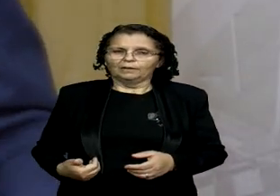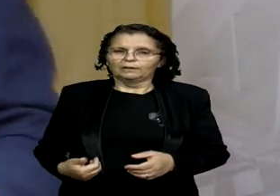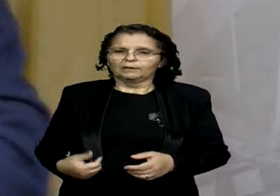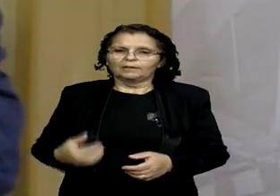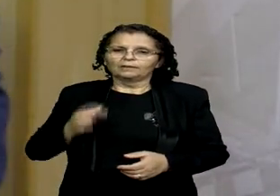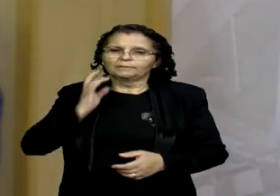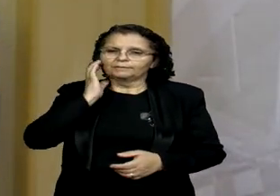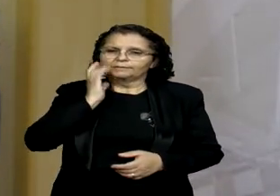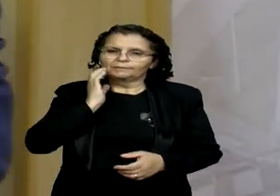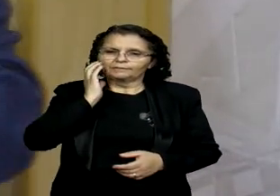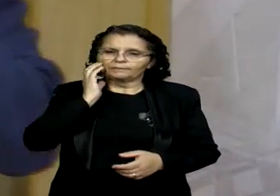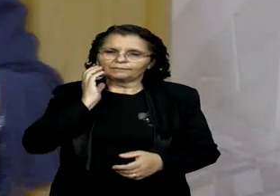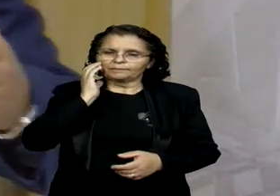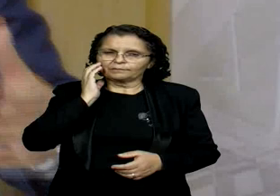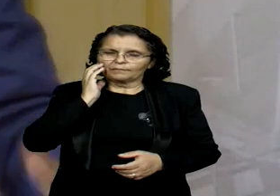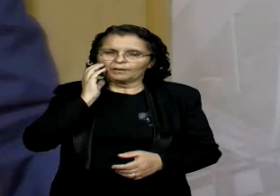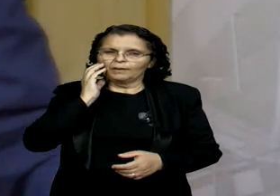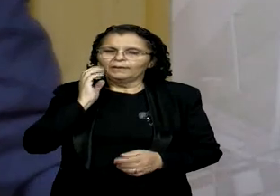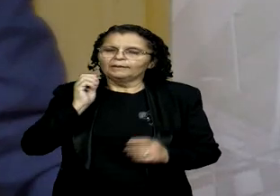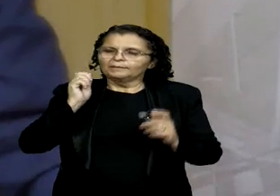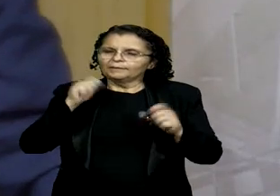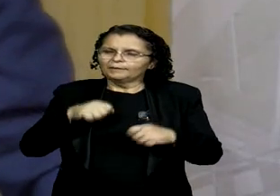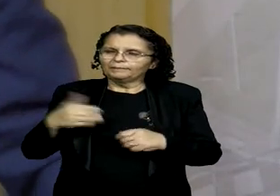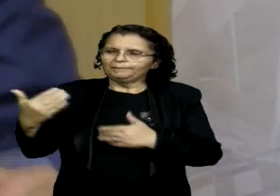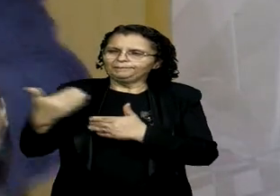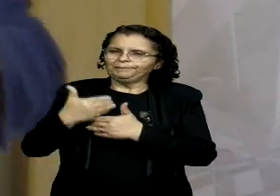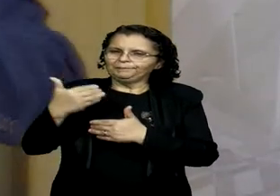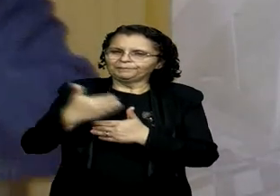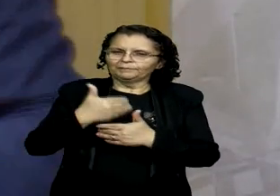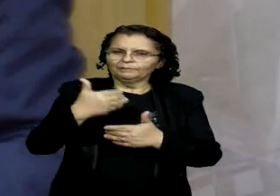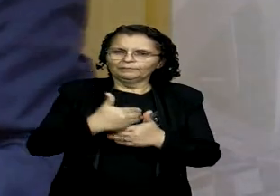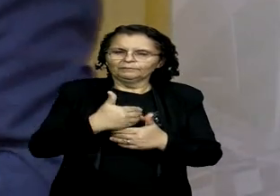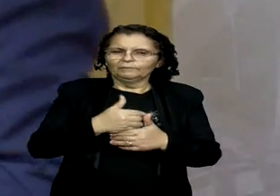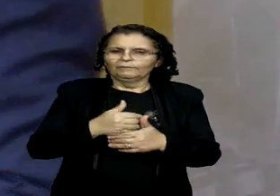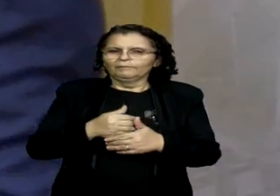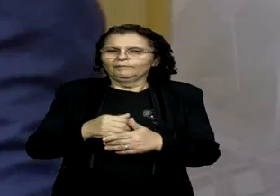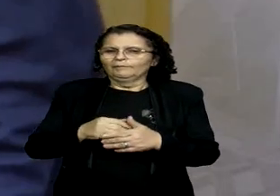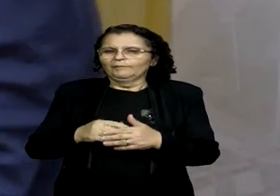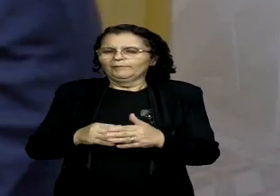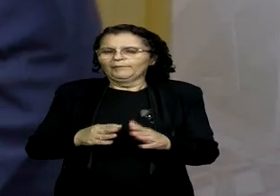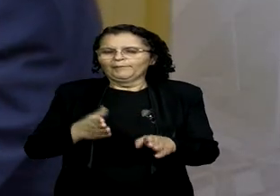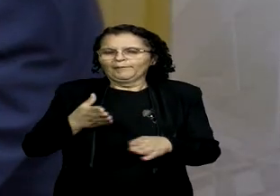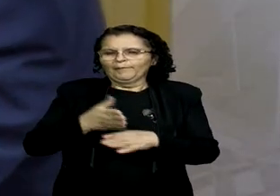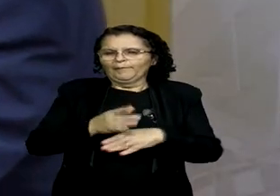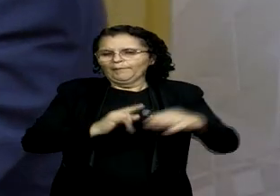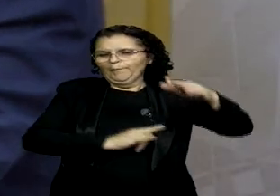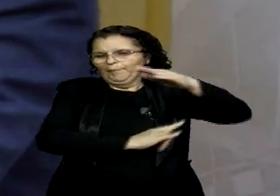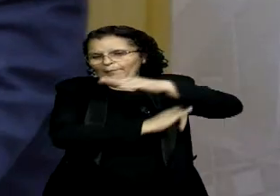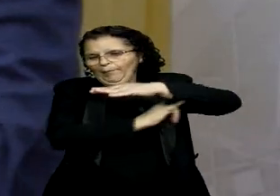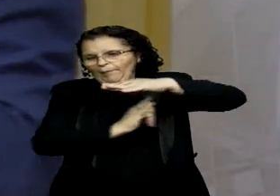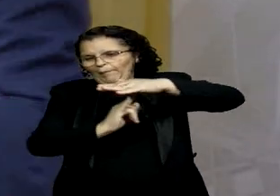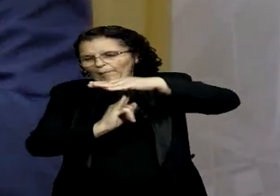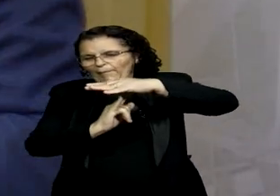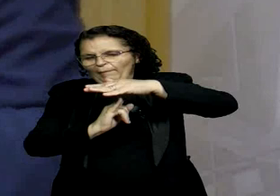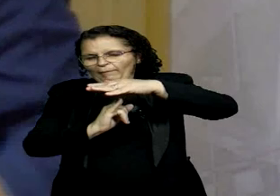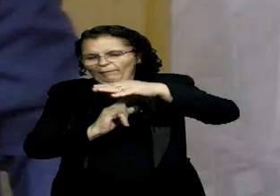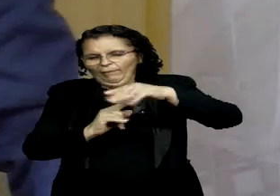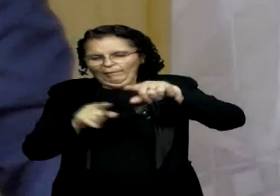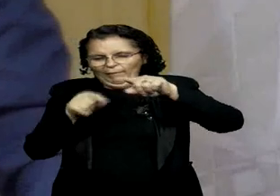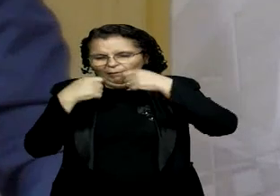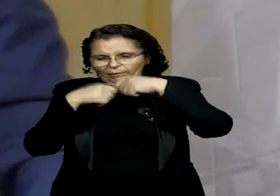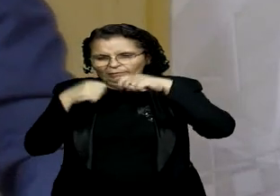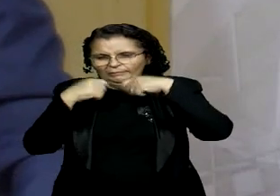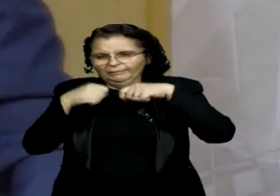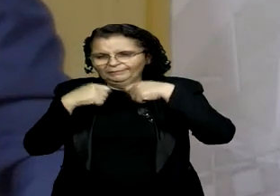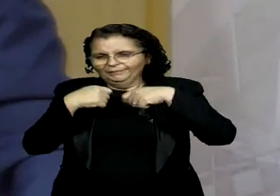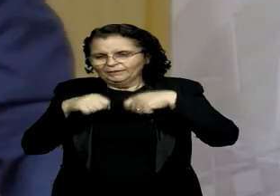Tarcísio de Freitas, que tem estado na cidade, que em breve vai inaugurar um novo acesso a Castelo, nós precisamos